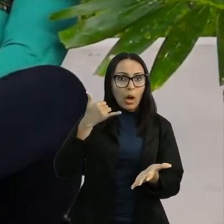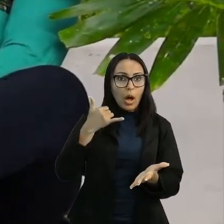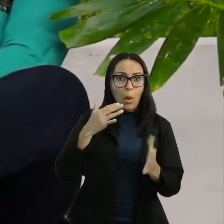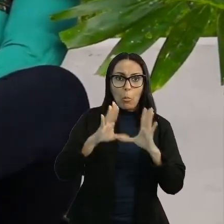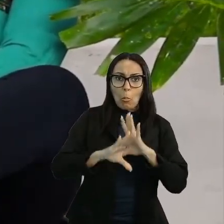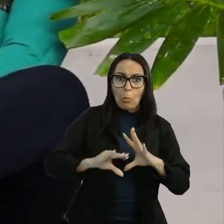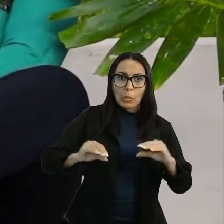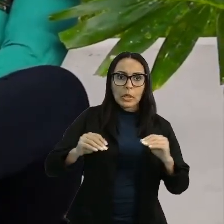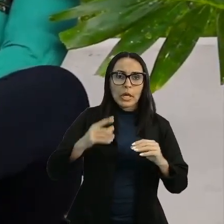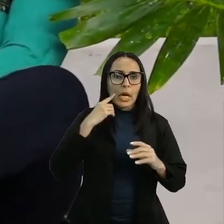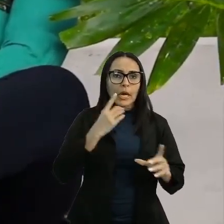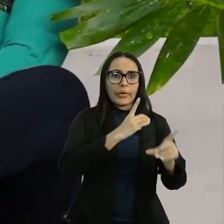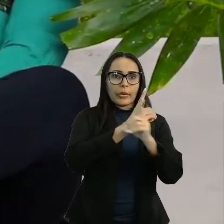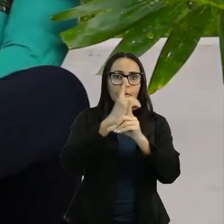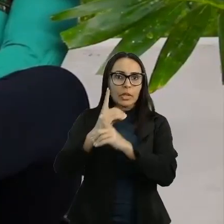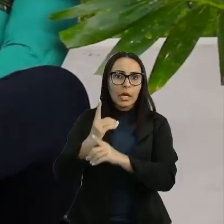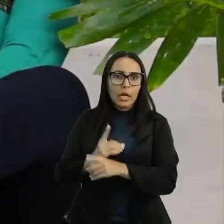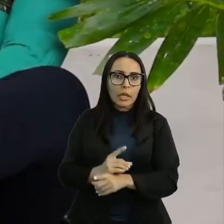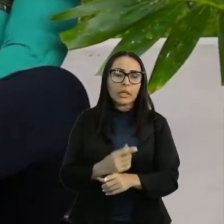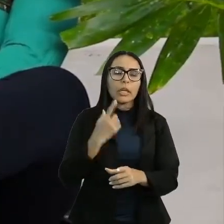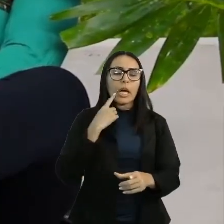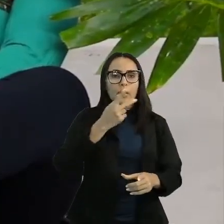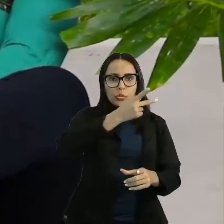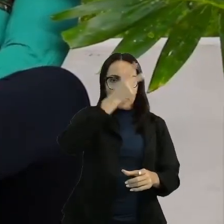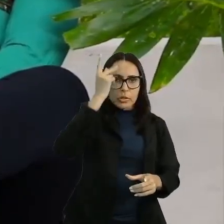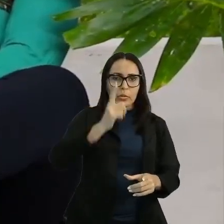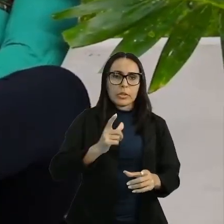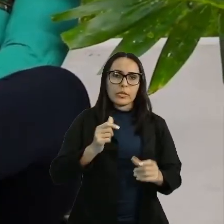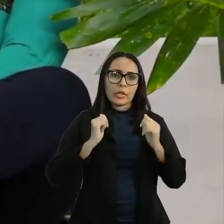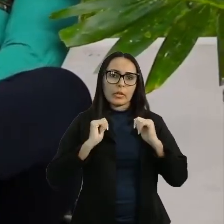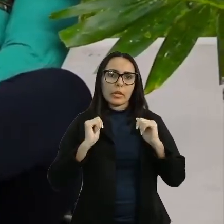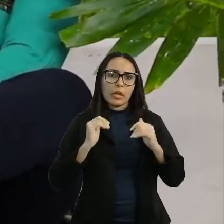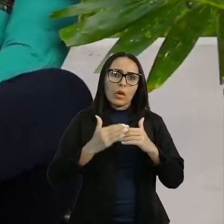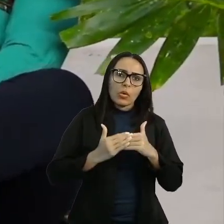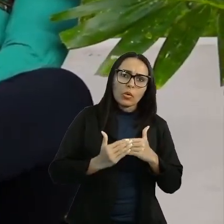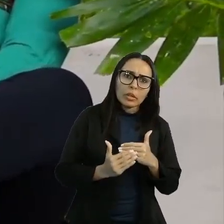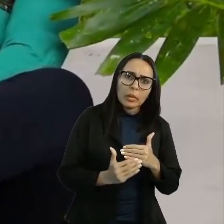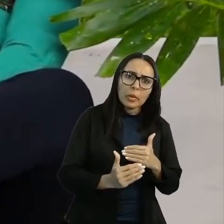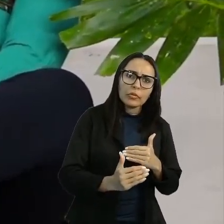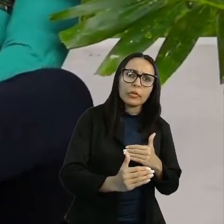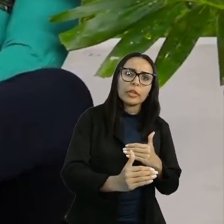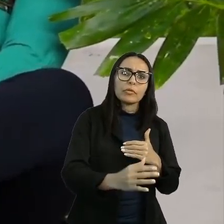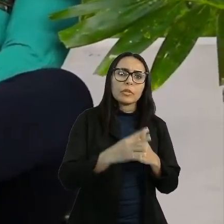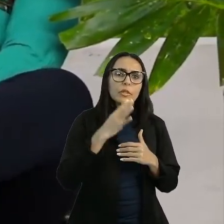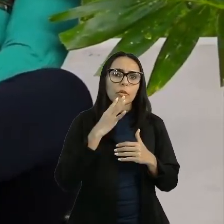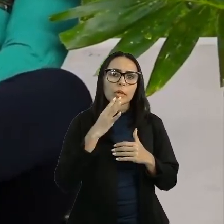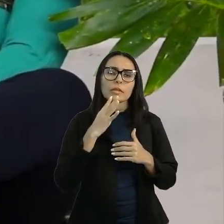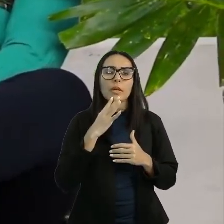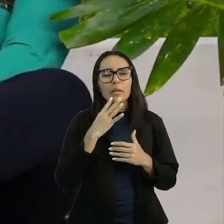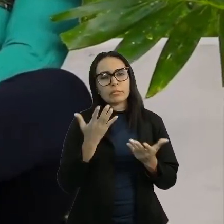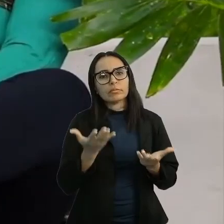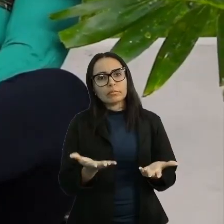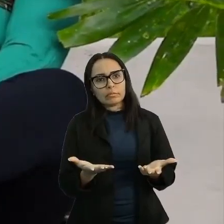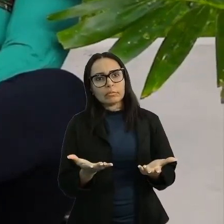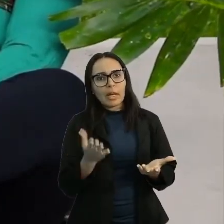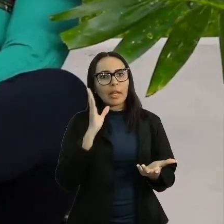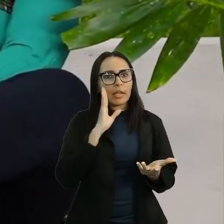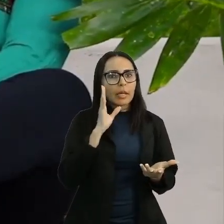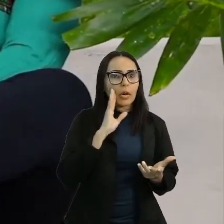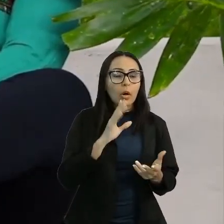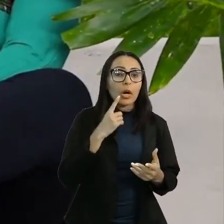onde você trabalha, né? E aí poucas coisas no dia a dia vão fazendo essa diferença, né? Você vai se alimentar, então você tem um momento de oferecer o alimento, como a gente